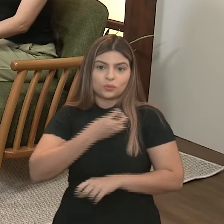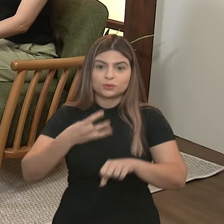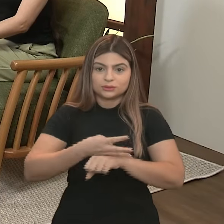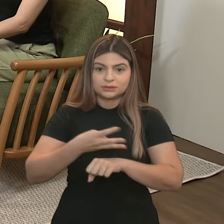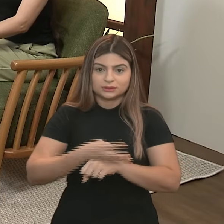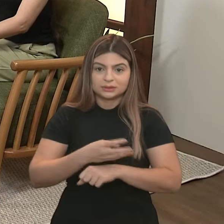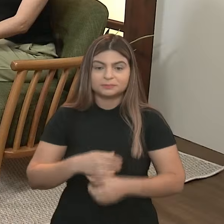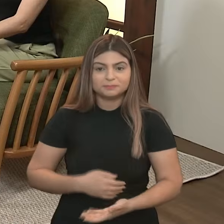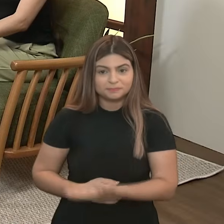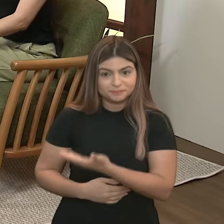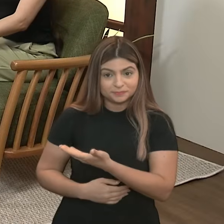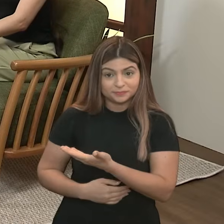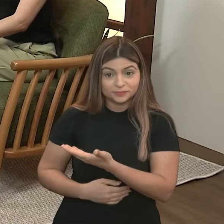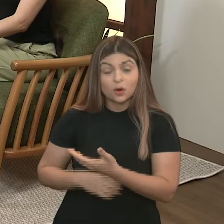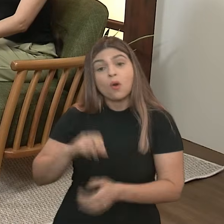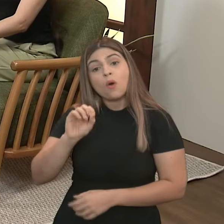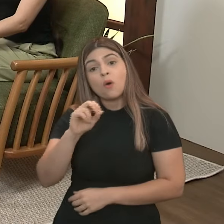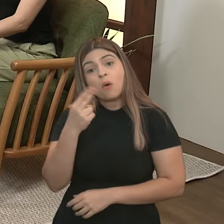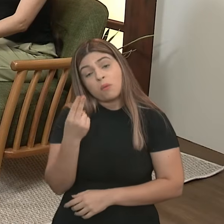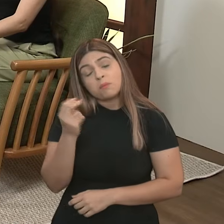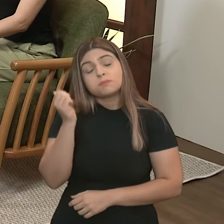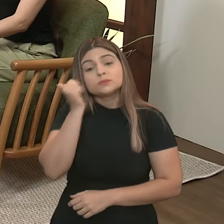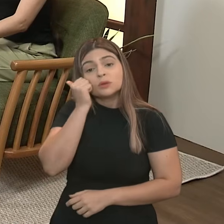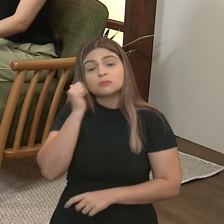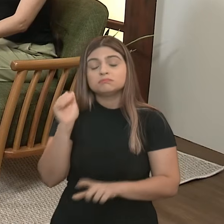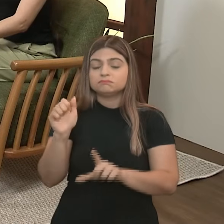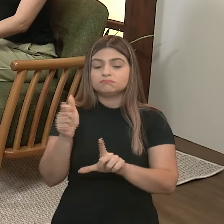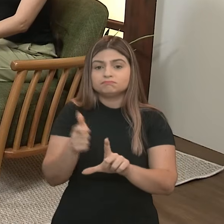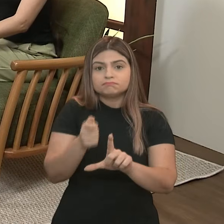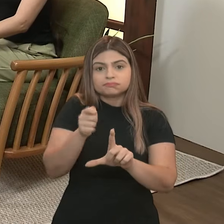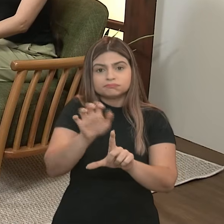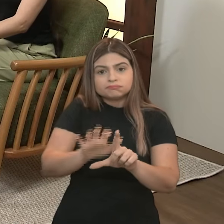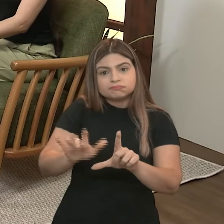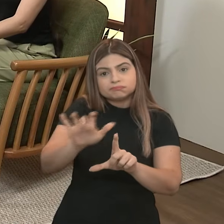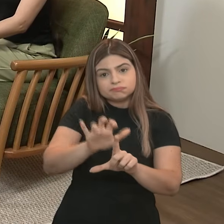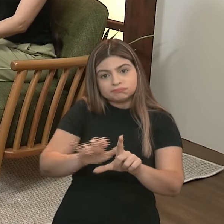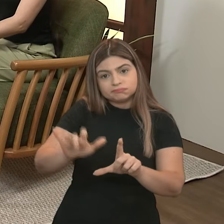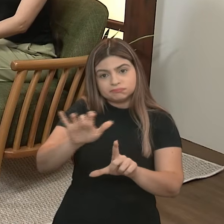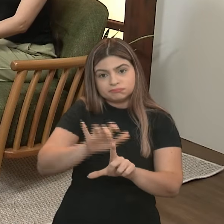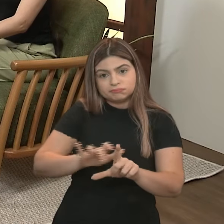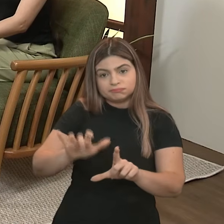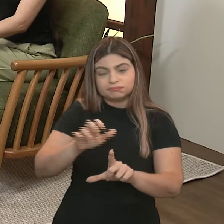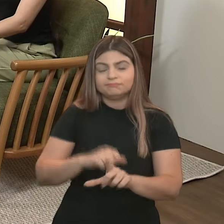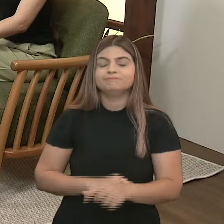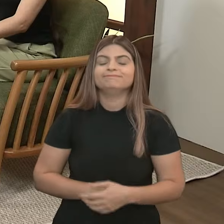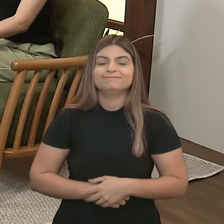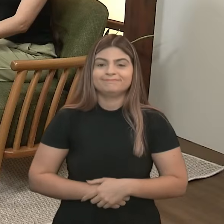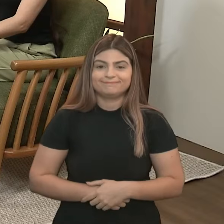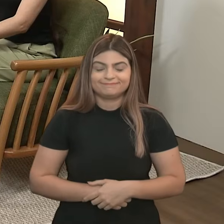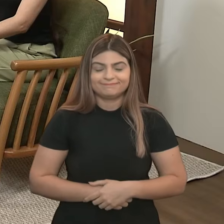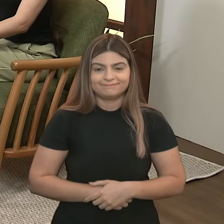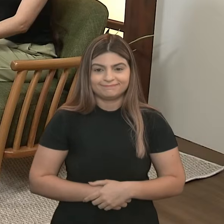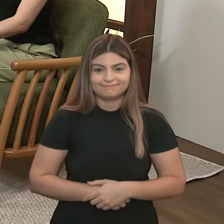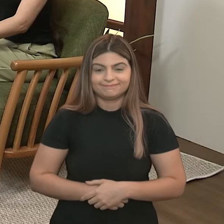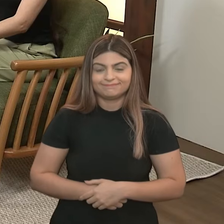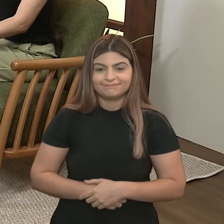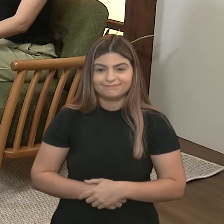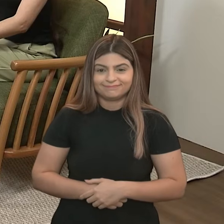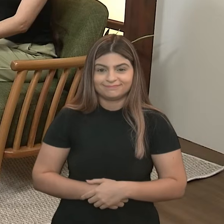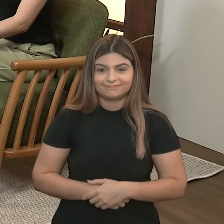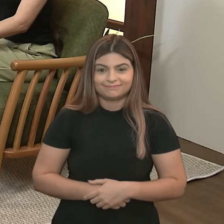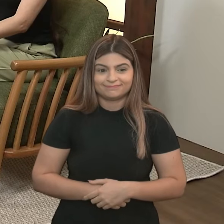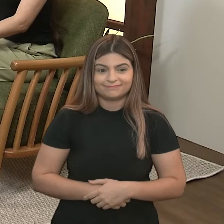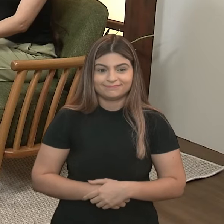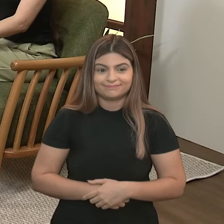629-9181-1406. Ou se preferir, aponte também sua câmera aqui para o lado esquerdo da sua tela e é só ler o QR Code e acessar esse número.